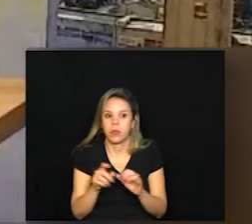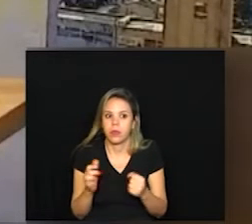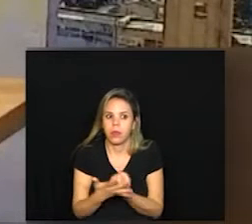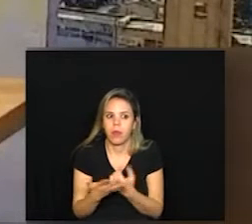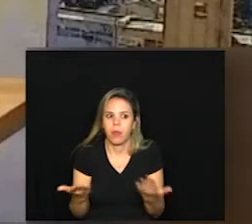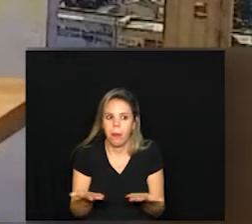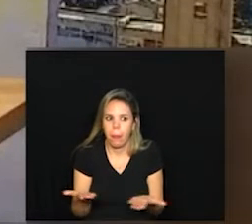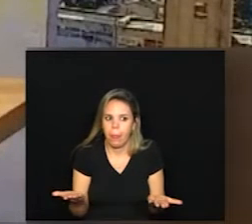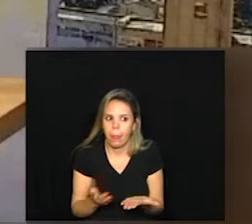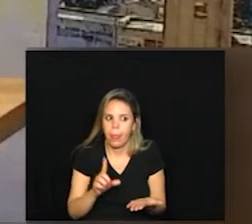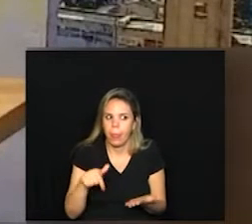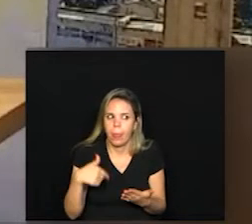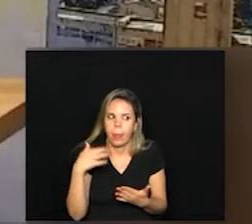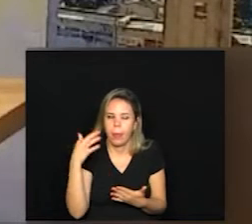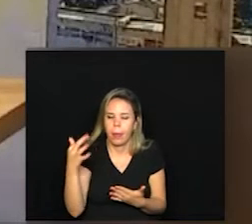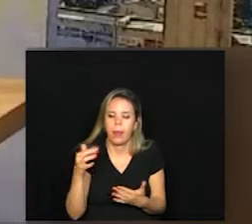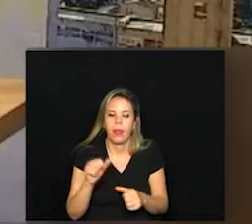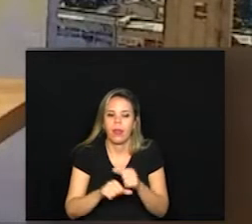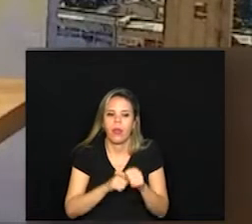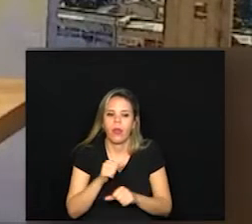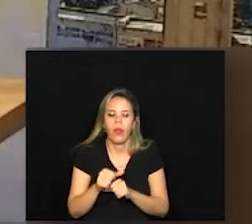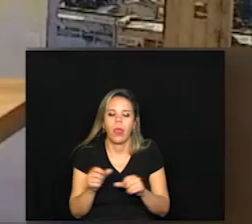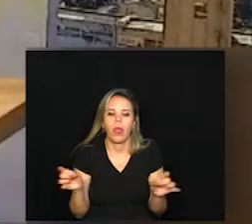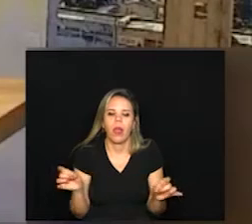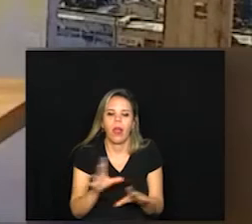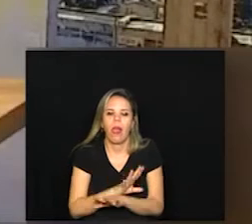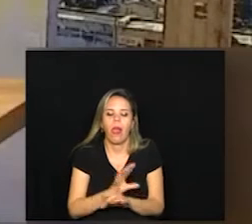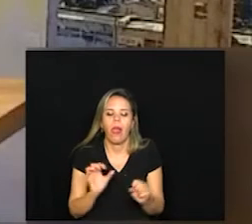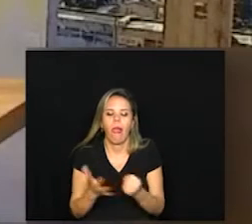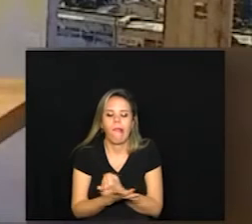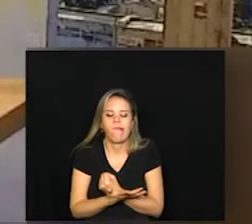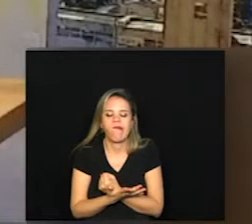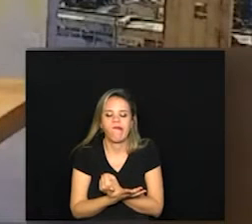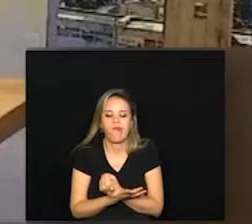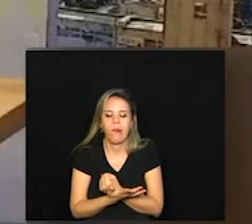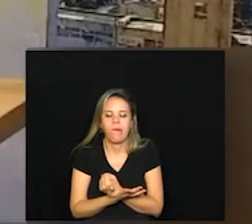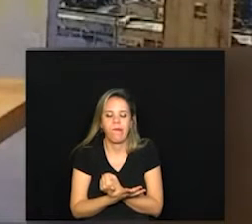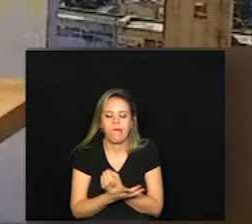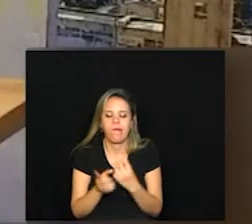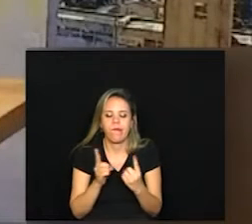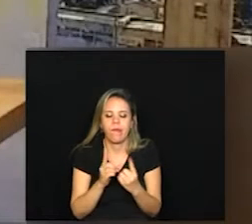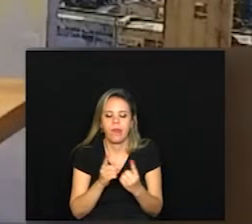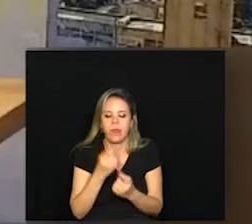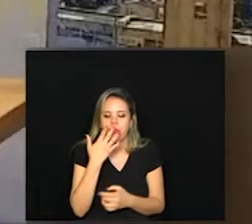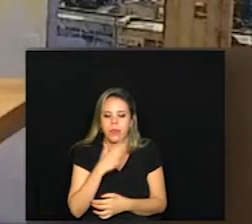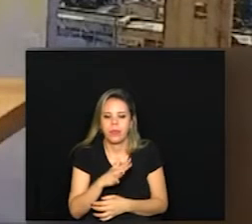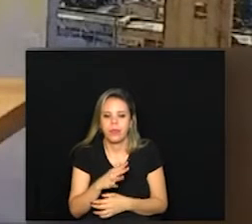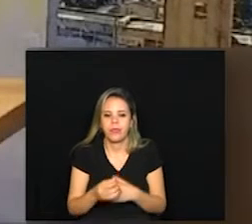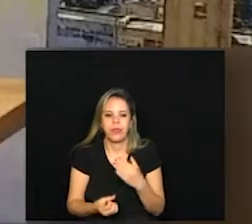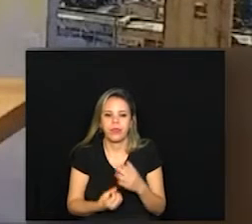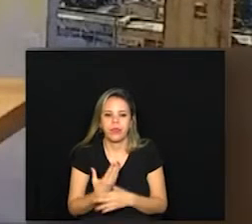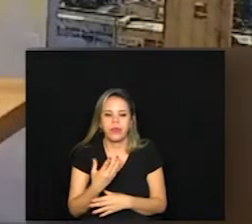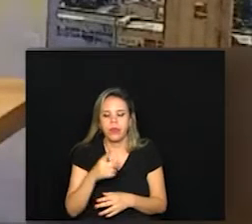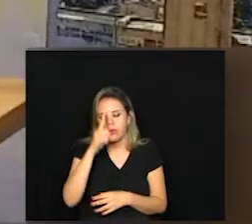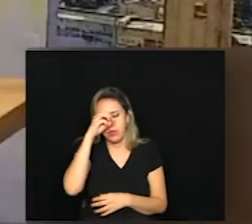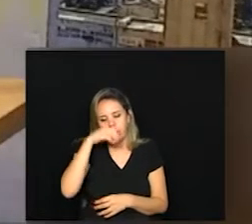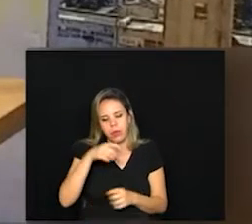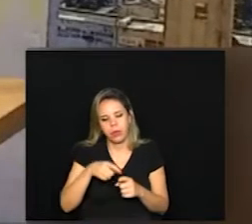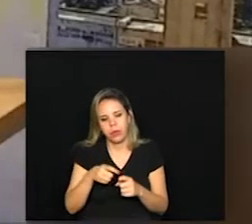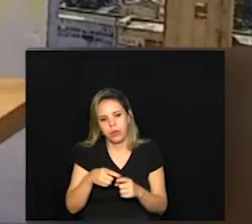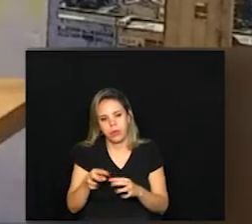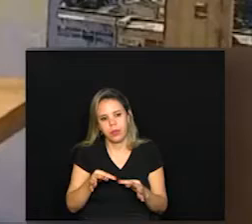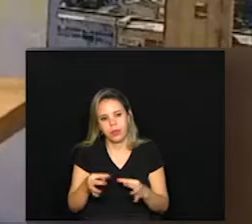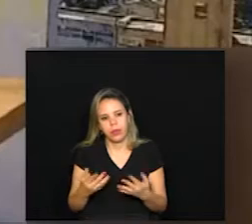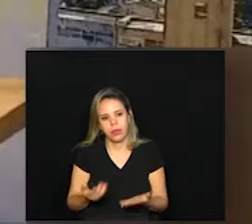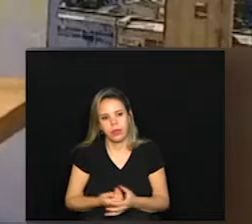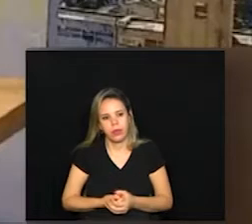da Covid-19, e quando a pandemia permitir, lá será instalado o Hospital Pediátrico Mário